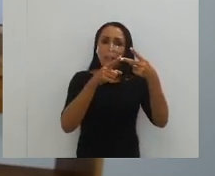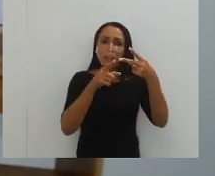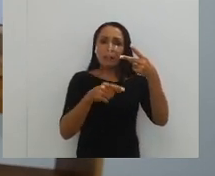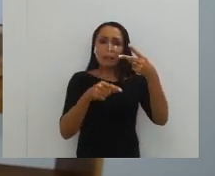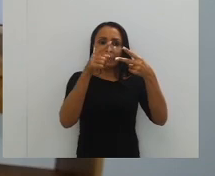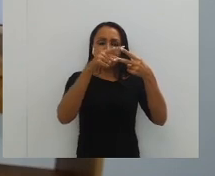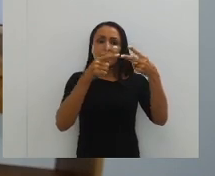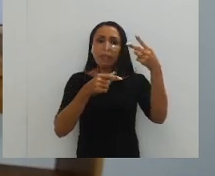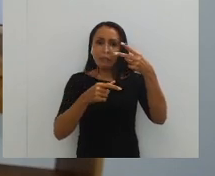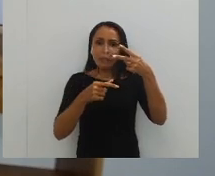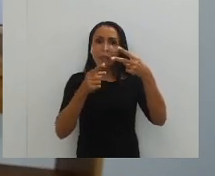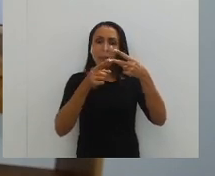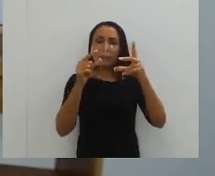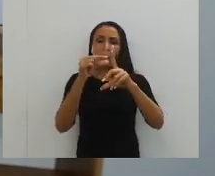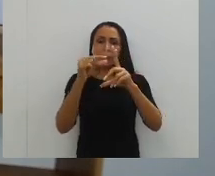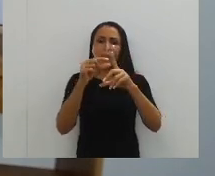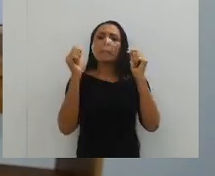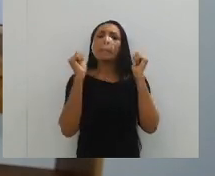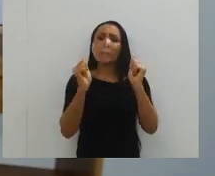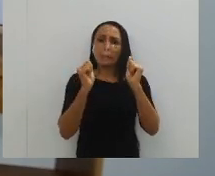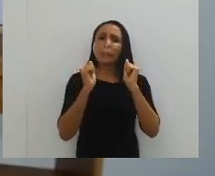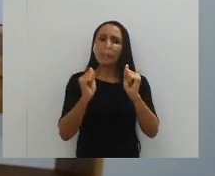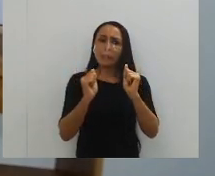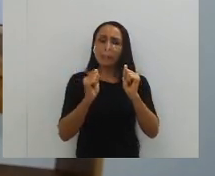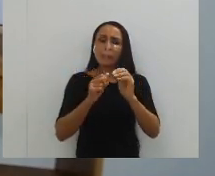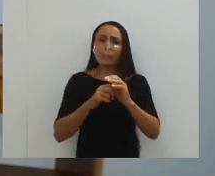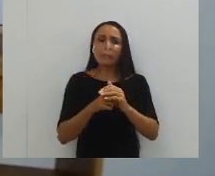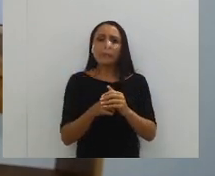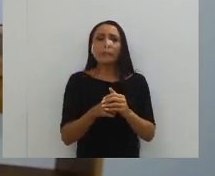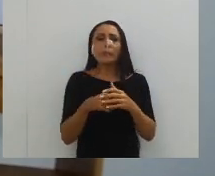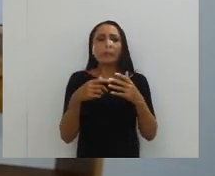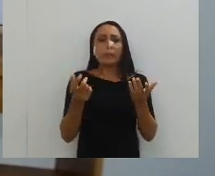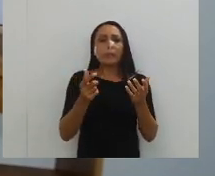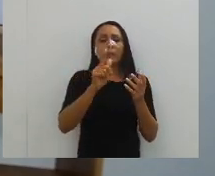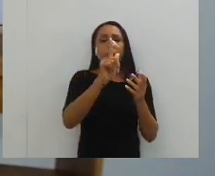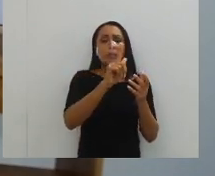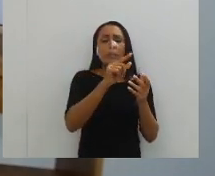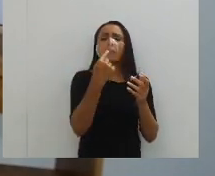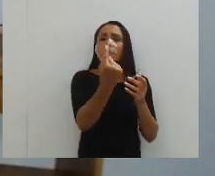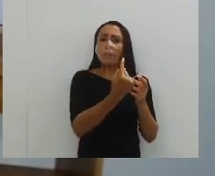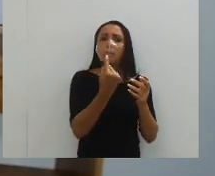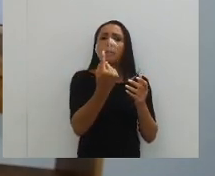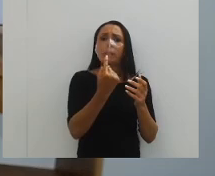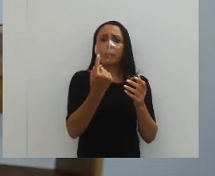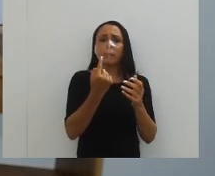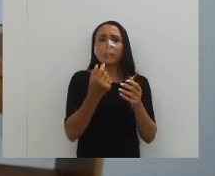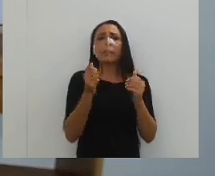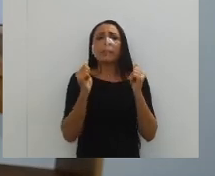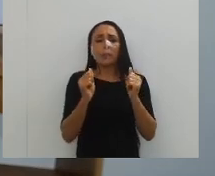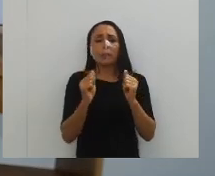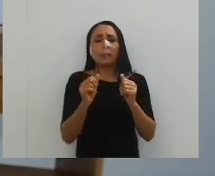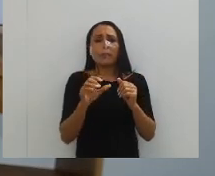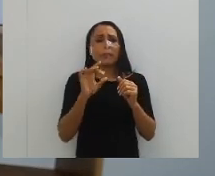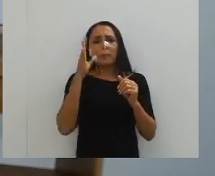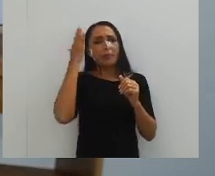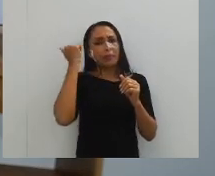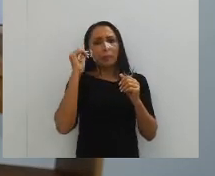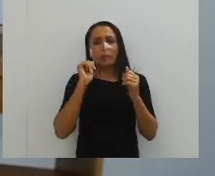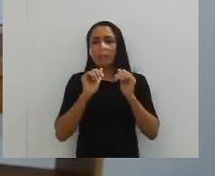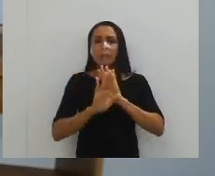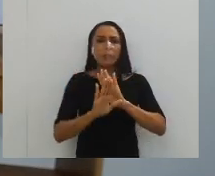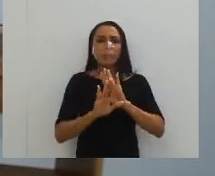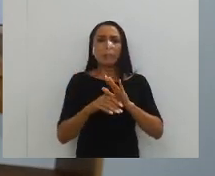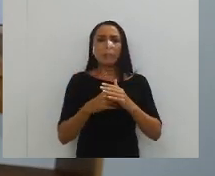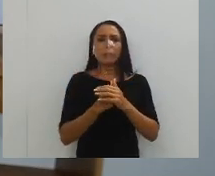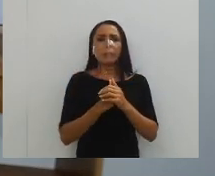ser escrito sem a espécie. O danado do gênero pode ser escrito sozinho. Aí tu vai dizer assim, tá, eu só vou ter que saber isso? Não.